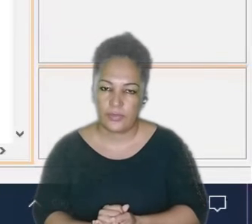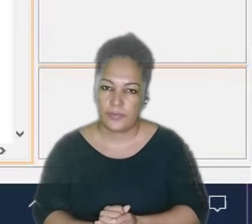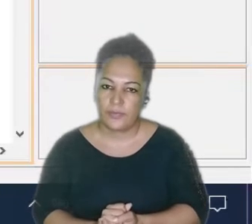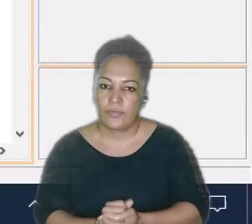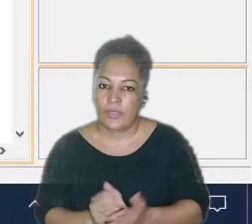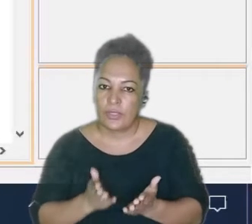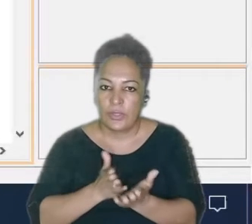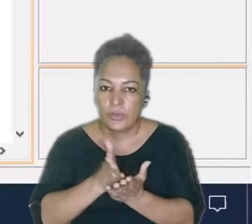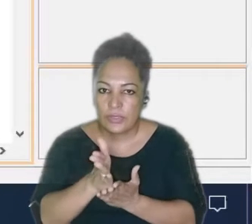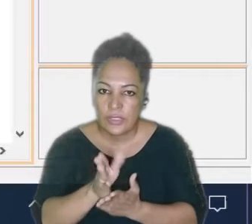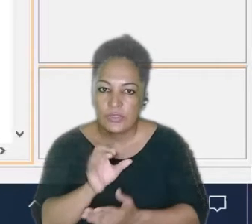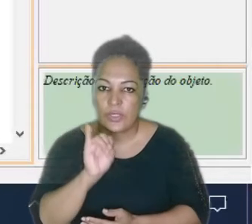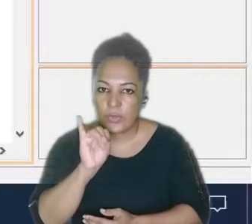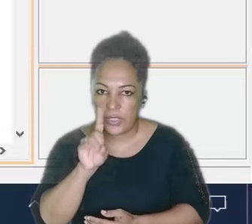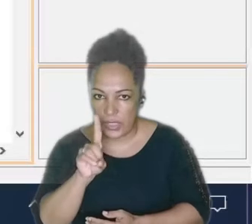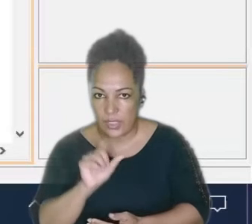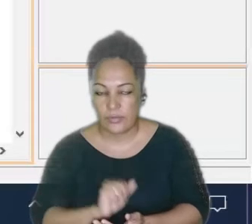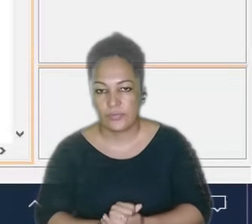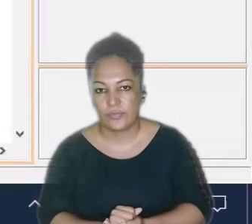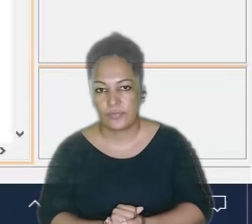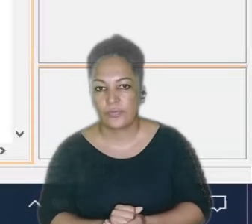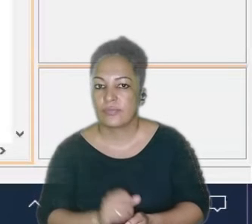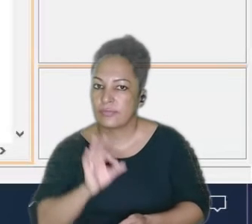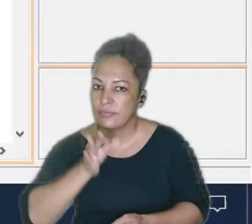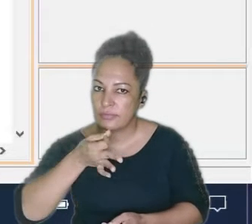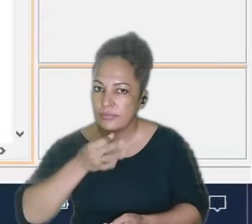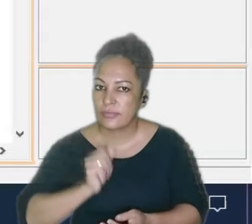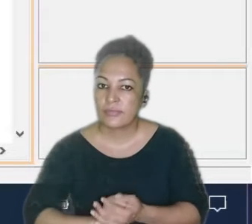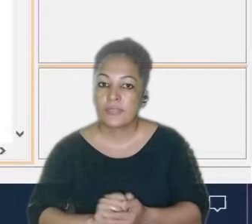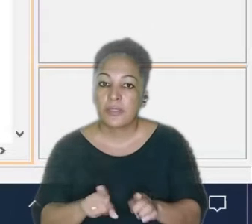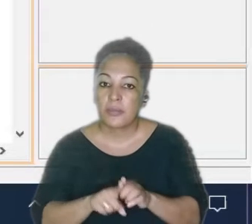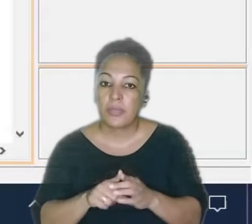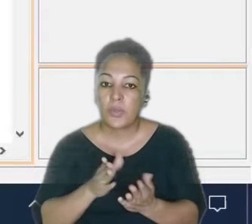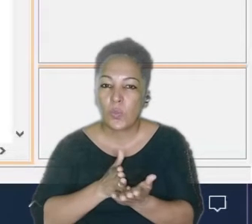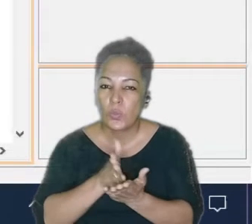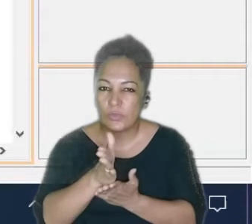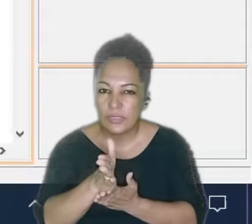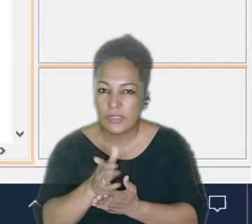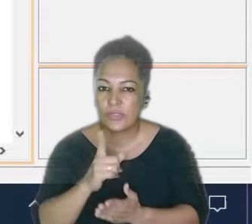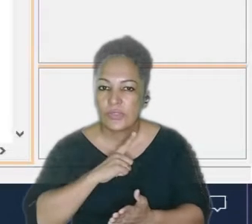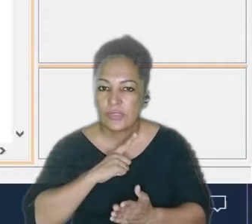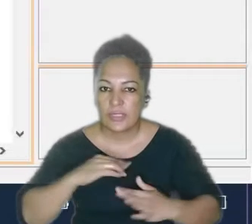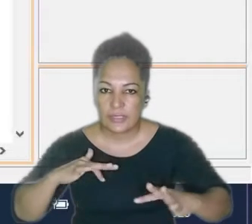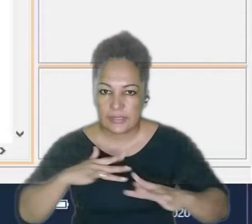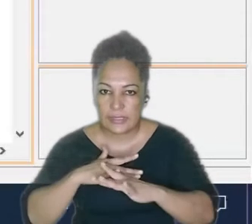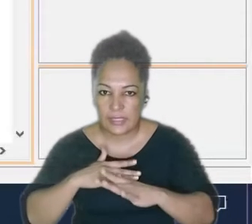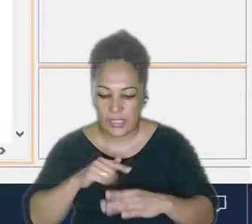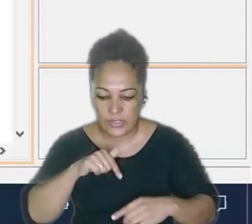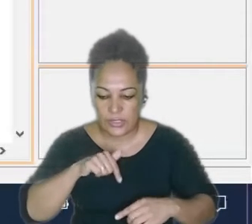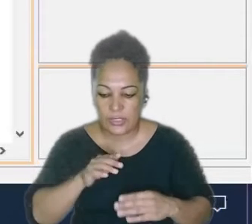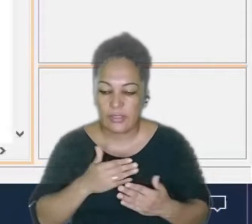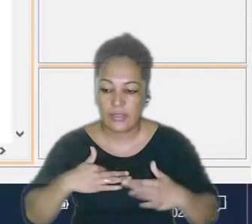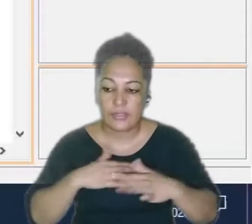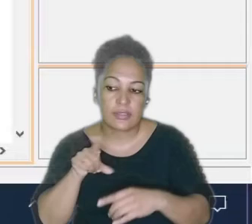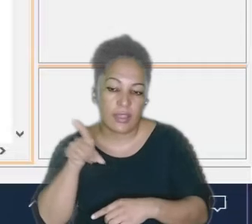né? O trecho vai ter o ID dele, certo? O trecho vai ter a cidade, origem e destino, só que